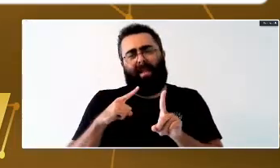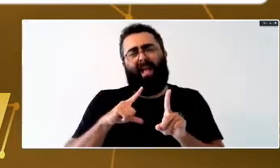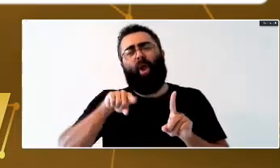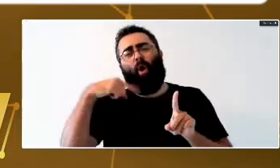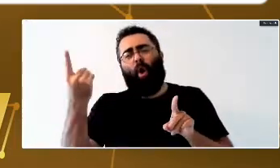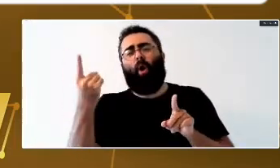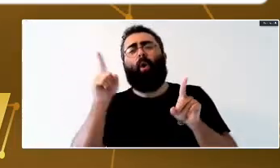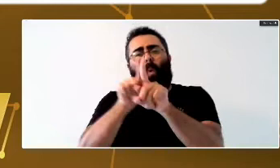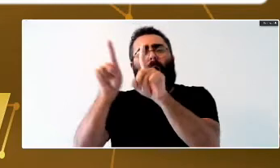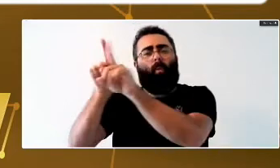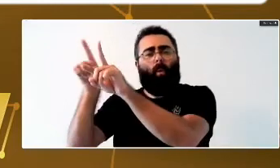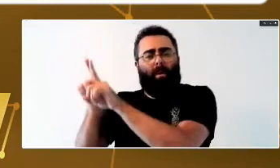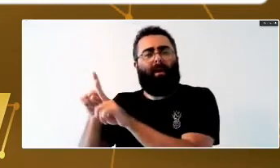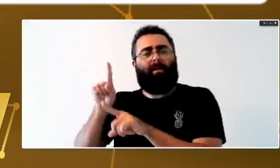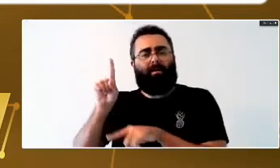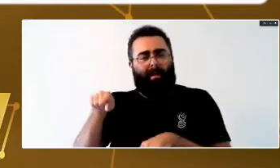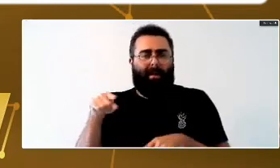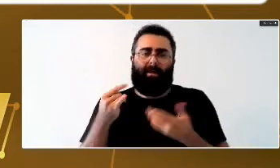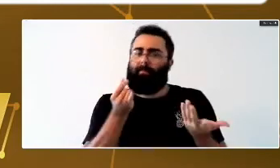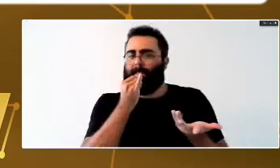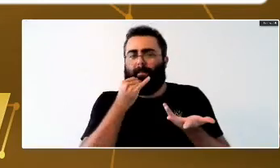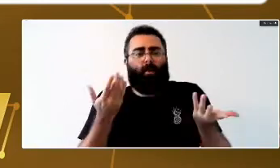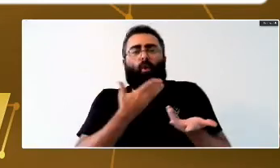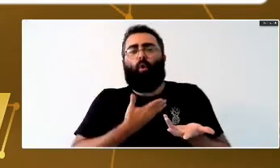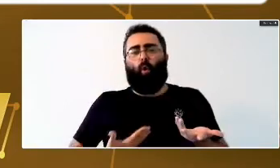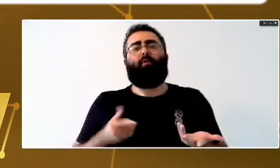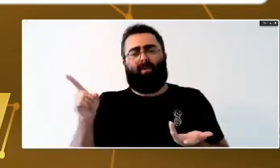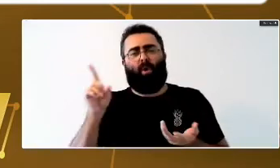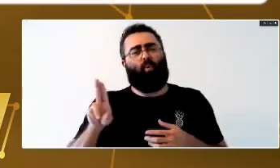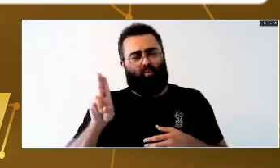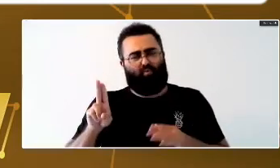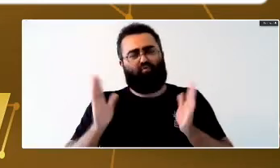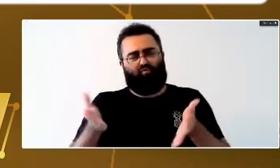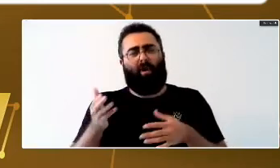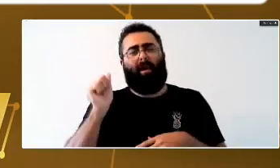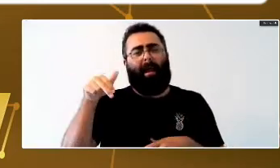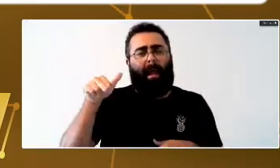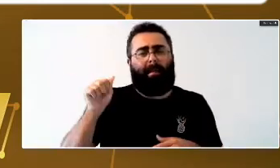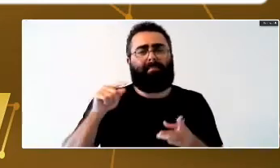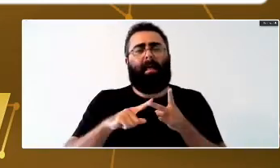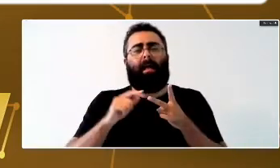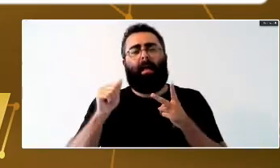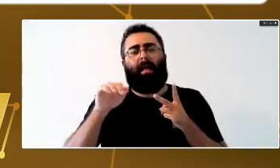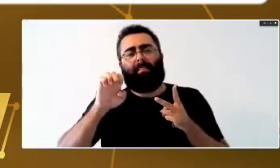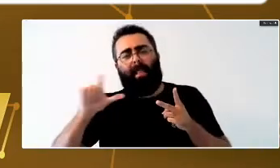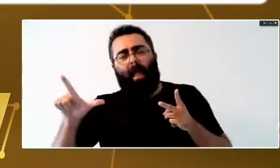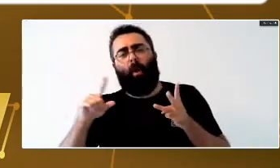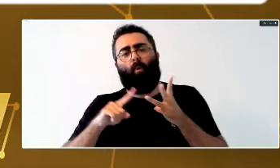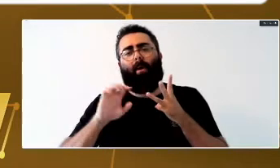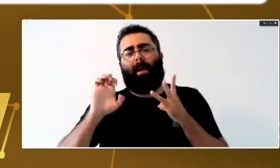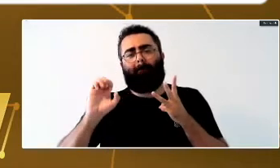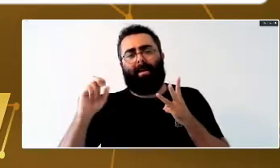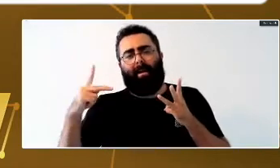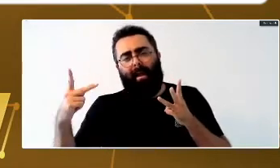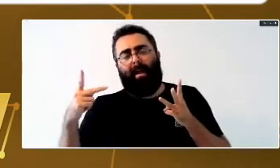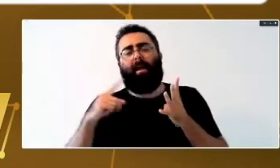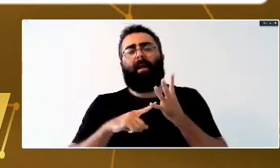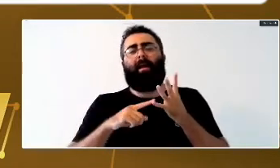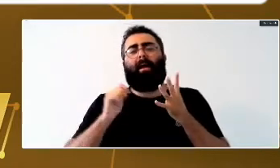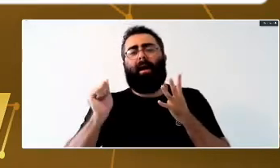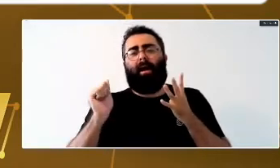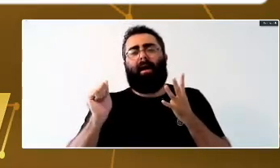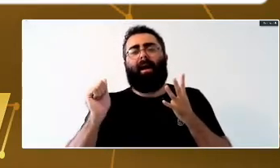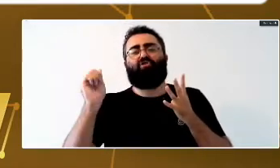e regulatórias, como a ANA, ANEEL, EPE, Agência Nacional de Mineração, o Ministério do Meio